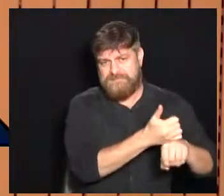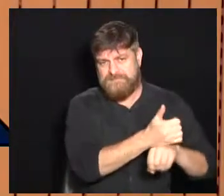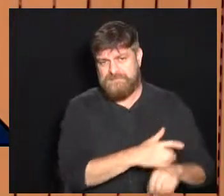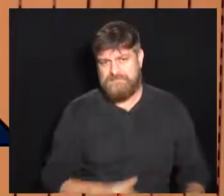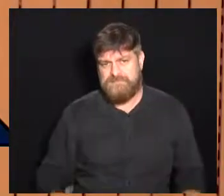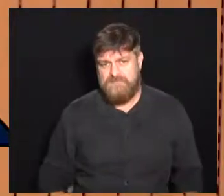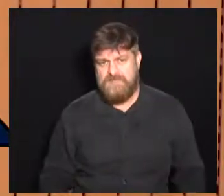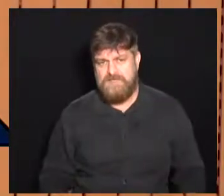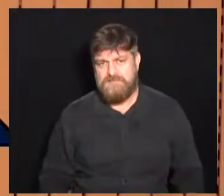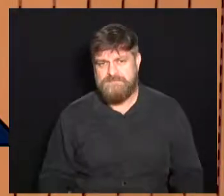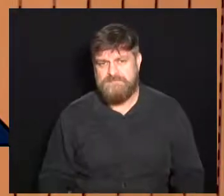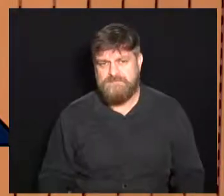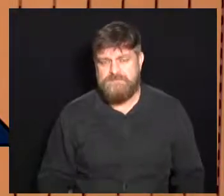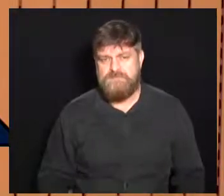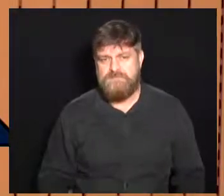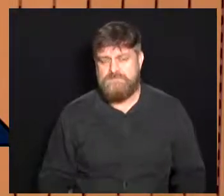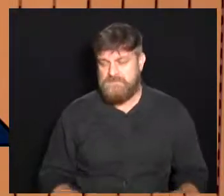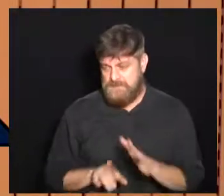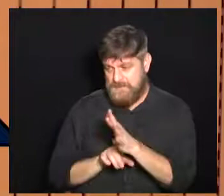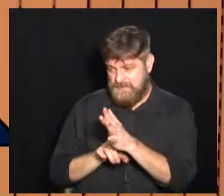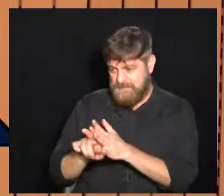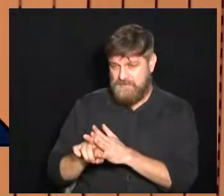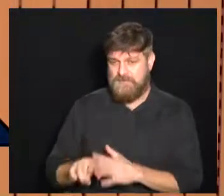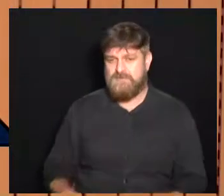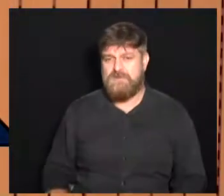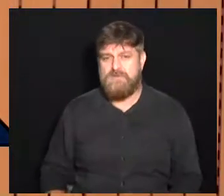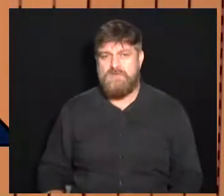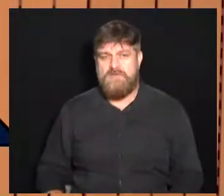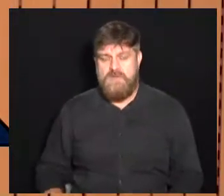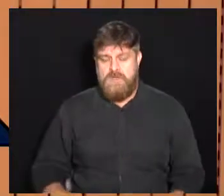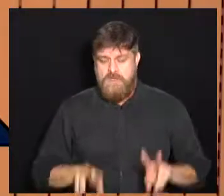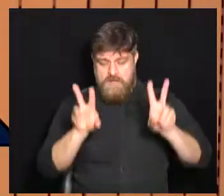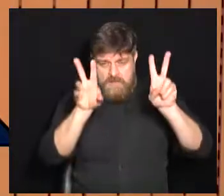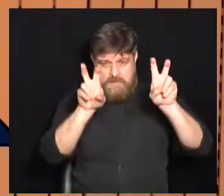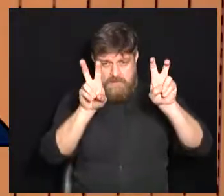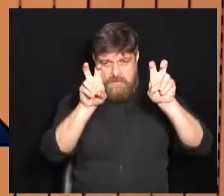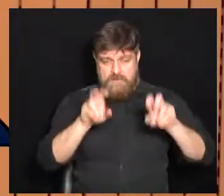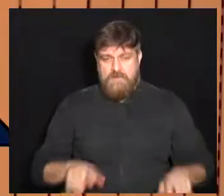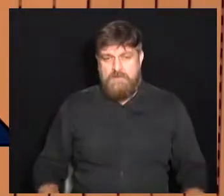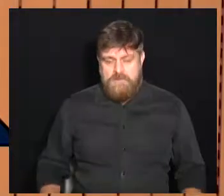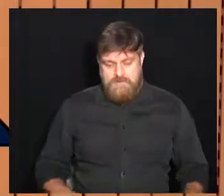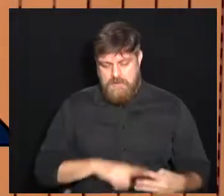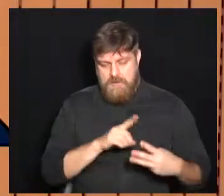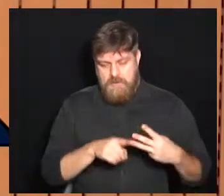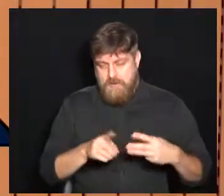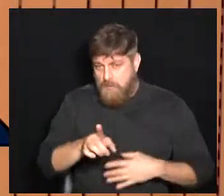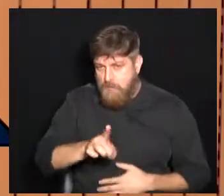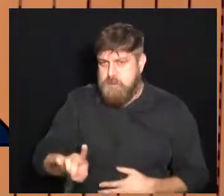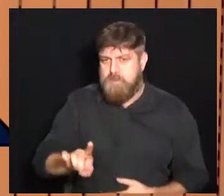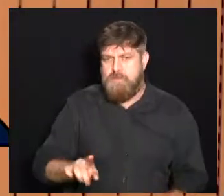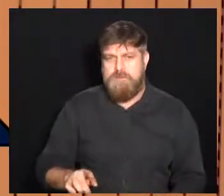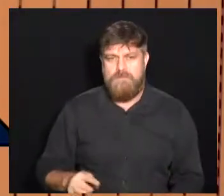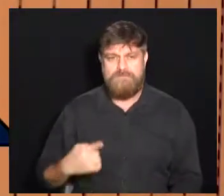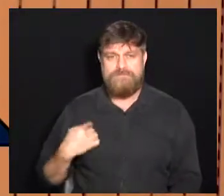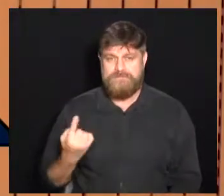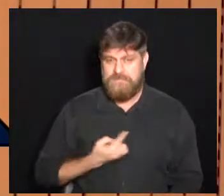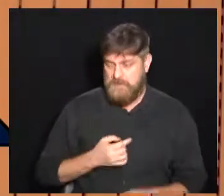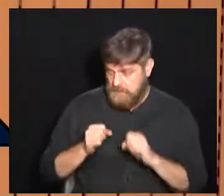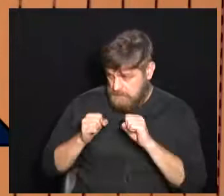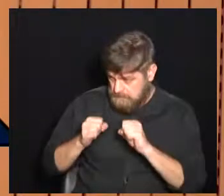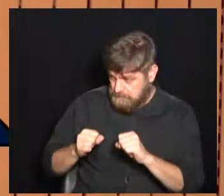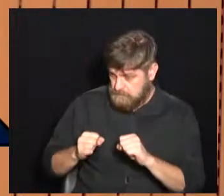semestre escolar. Então, as primeiras perguntas são relacionadas a isso. E, por último, se nós podemos